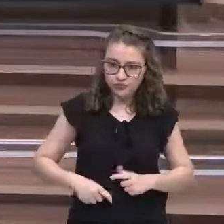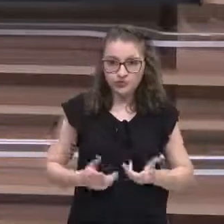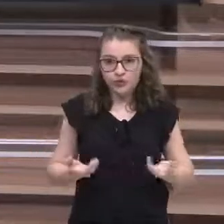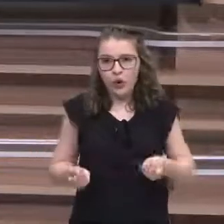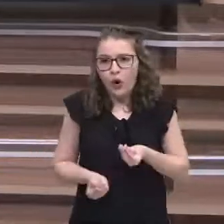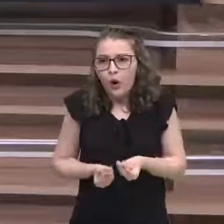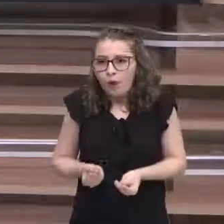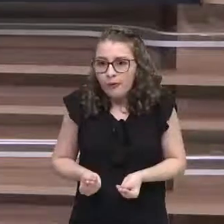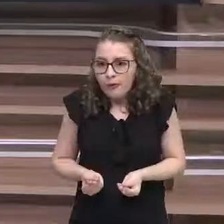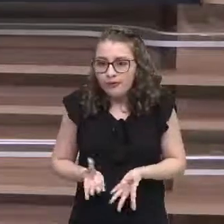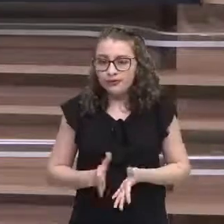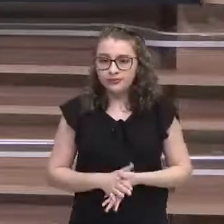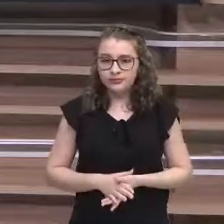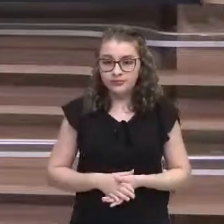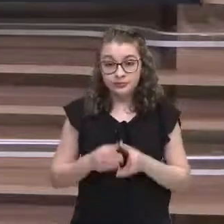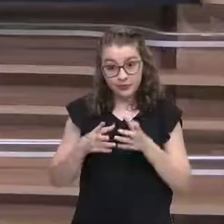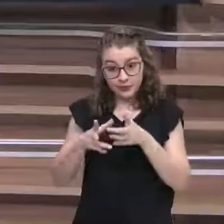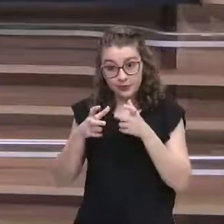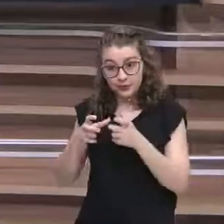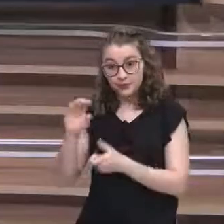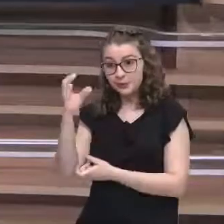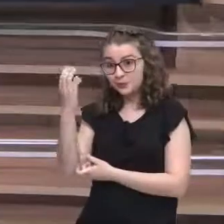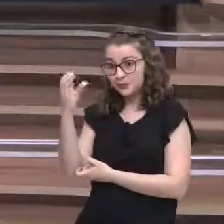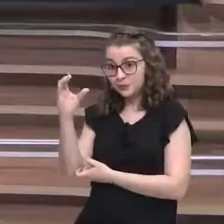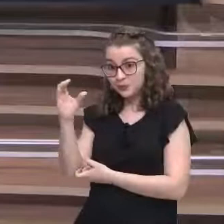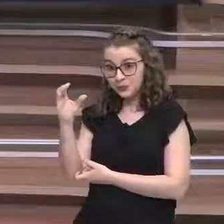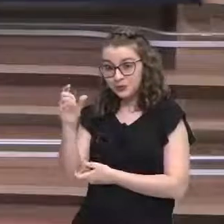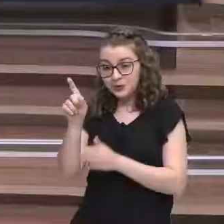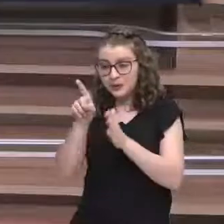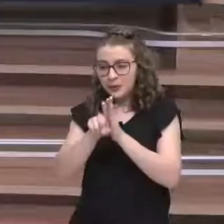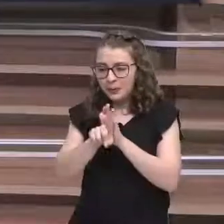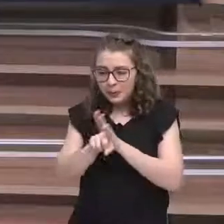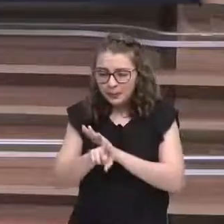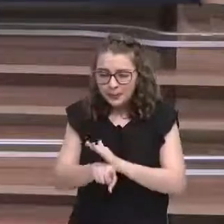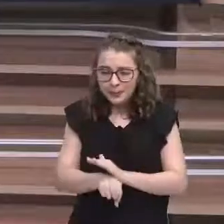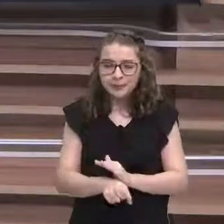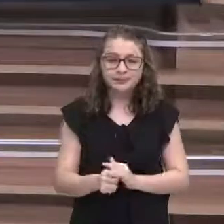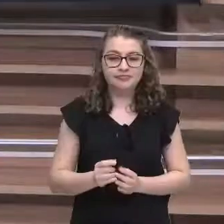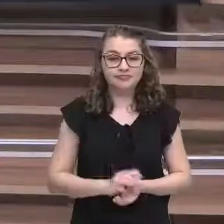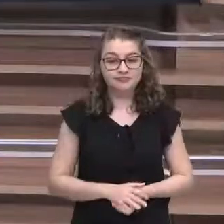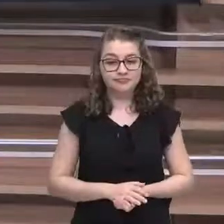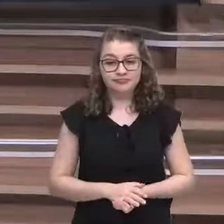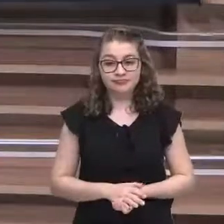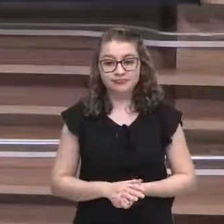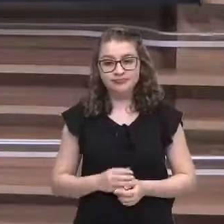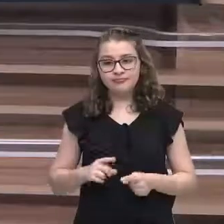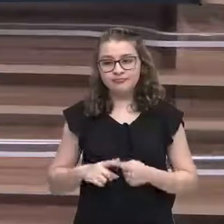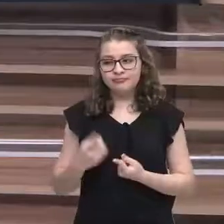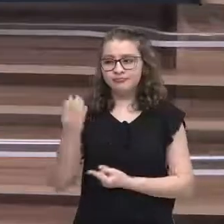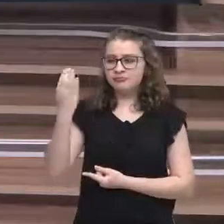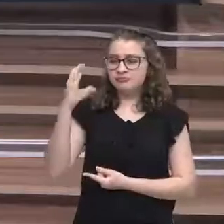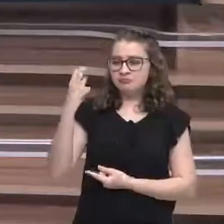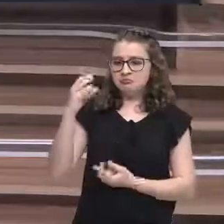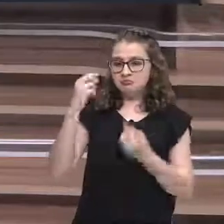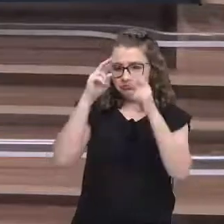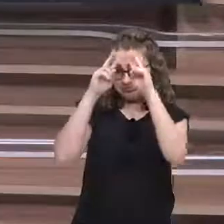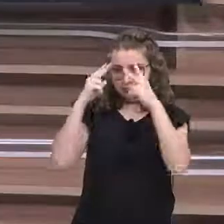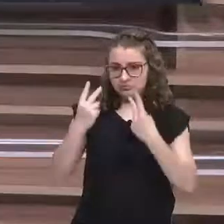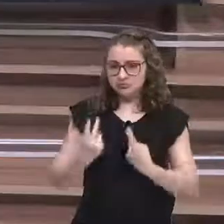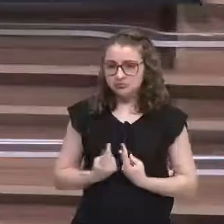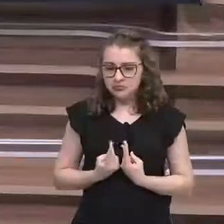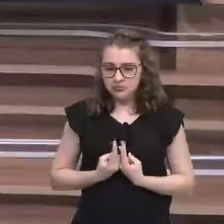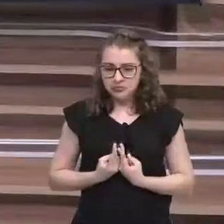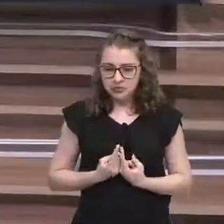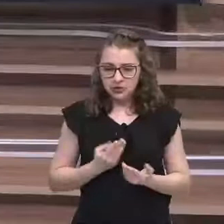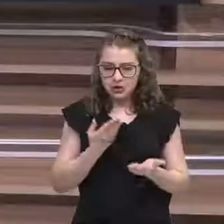percebe que aí tem as ciências que estão estudando. Agora, as ciências humanas vai. Qual é o objeto de